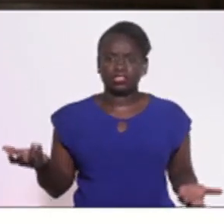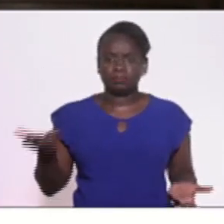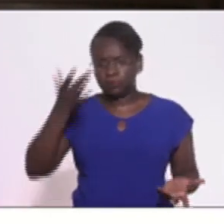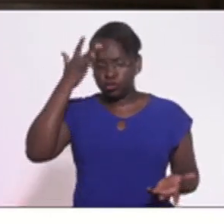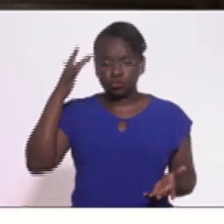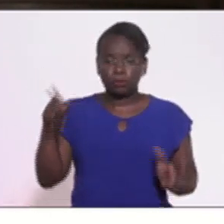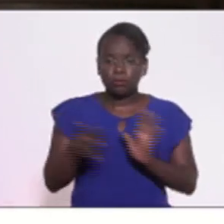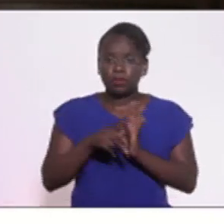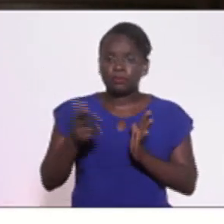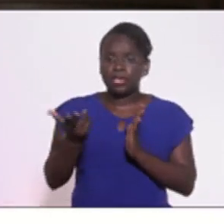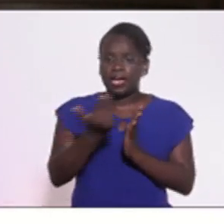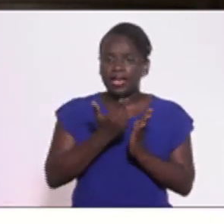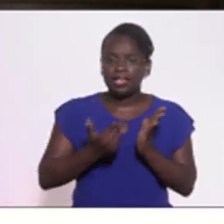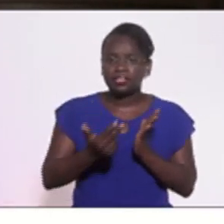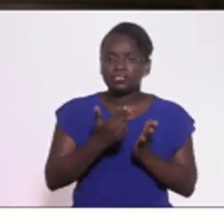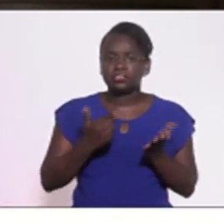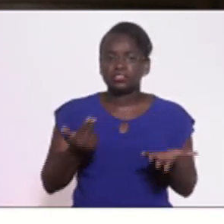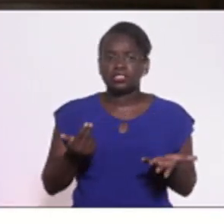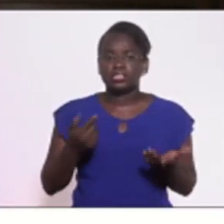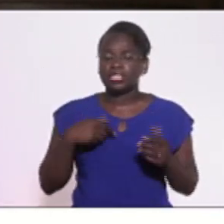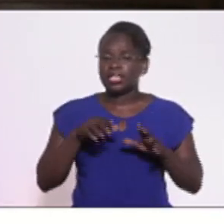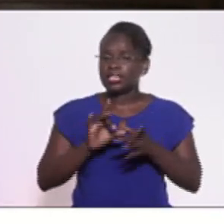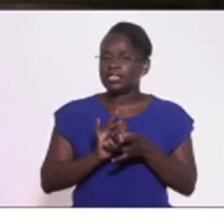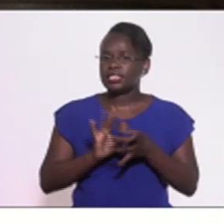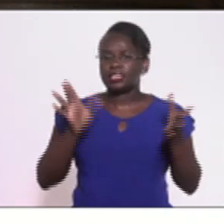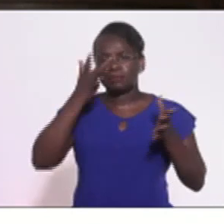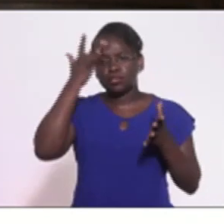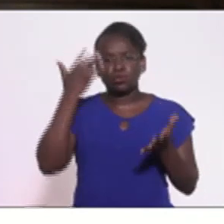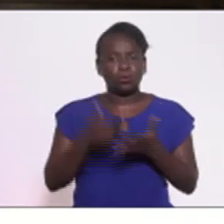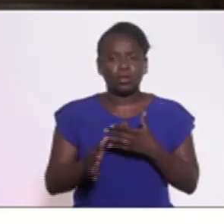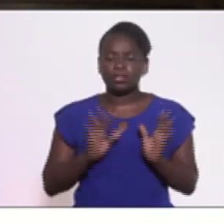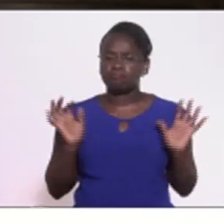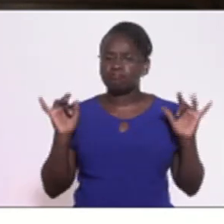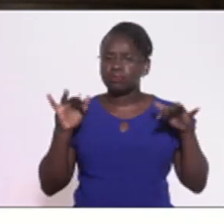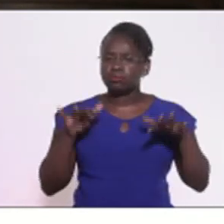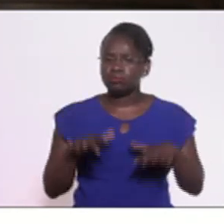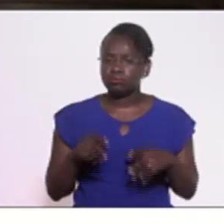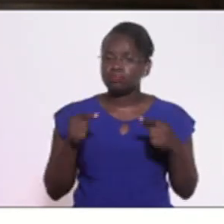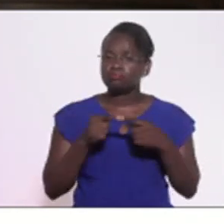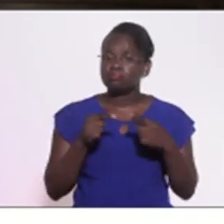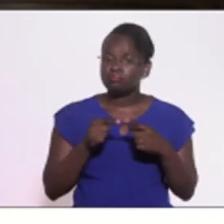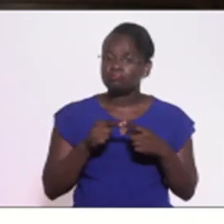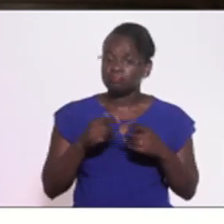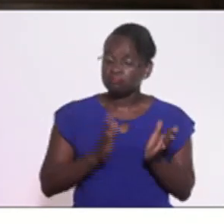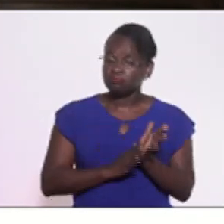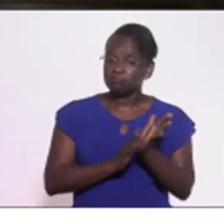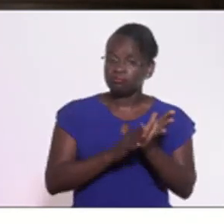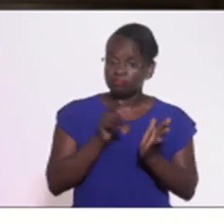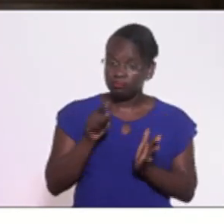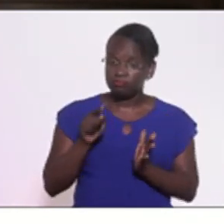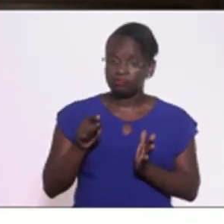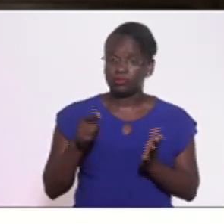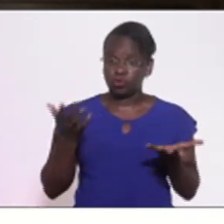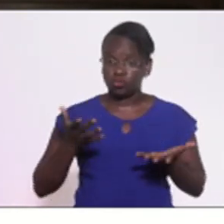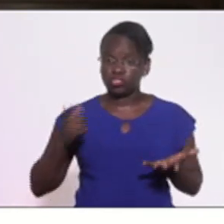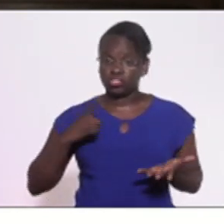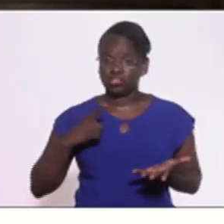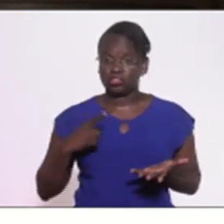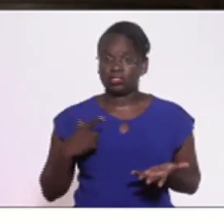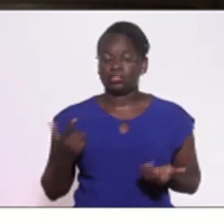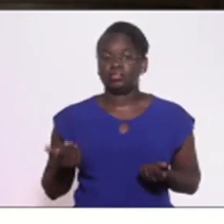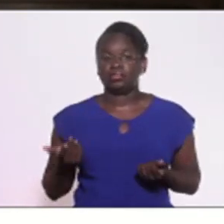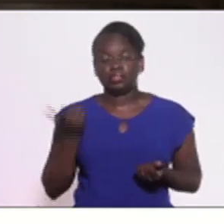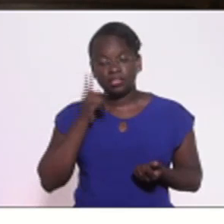do mundo da arte. Então é uma tribuna aberta e que tem muito a ver, Ronaldo, com a homenagem que você hoje recebe